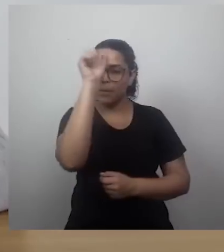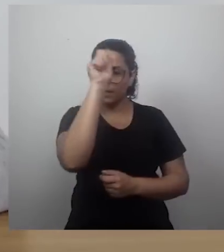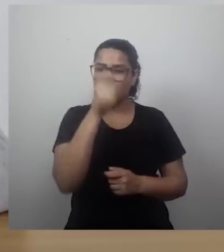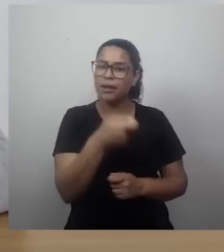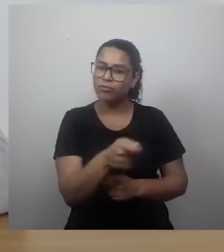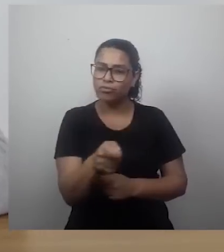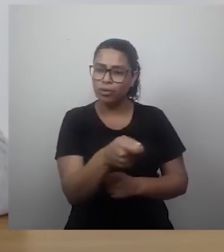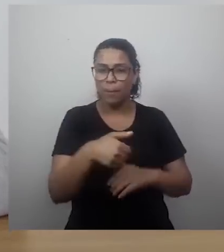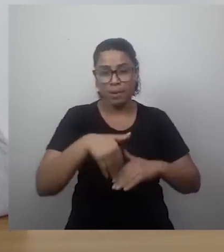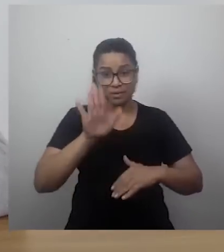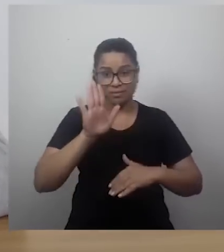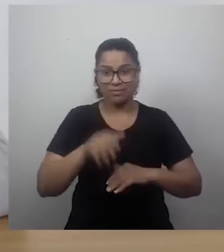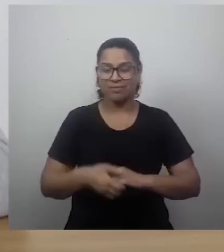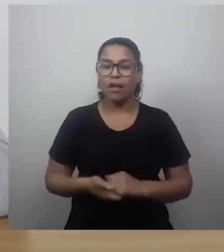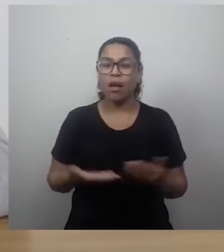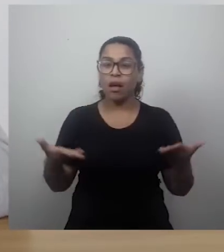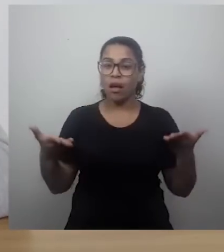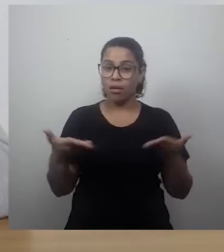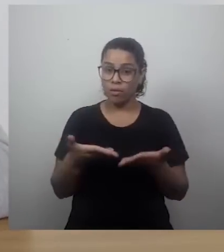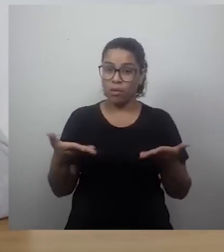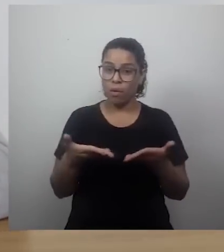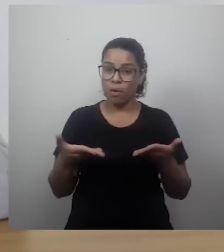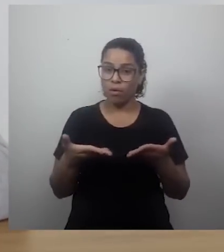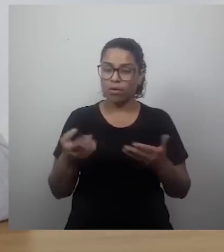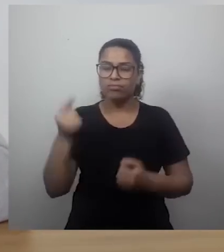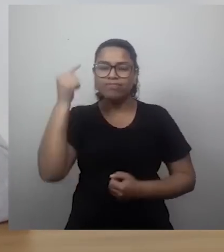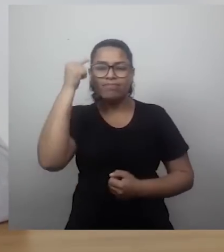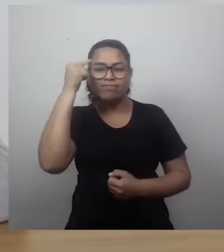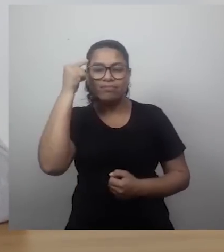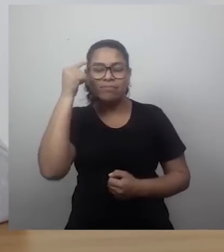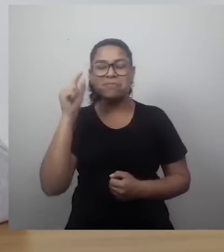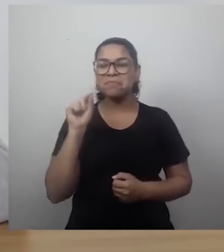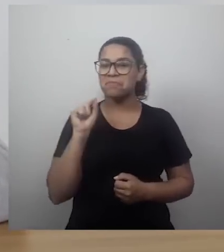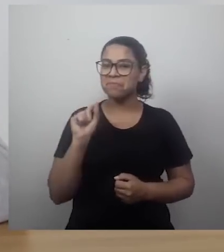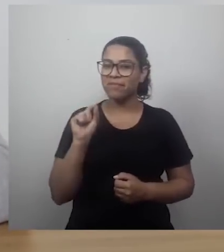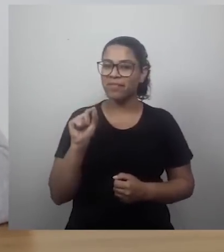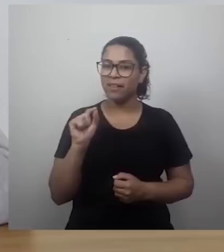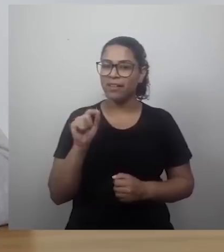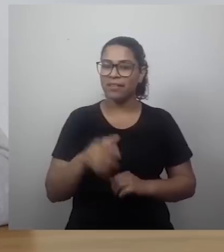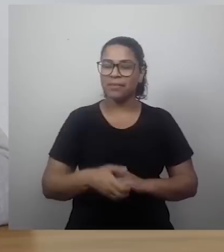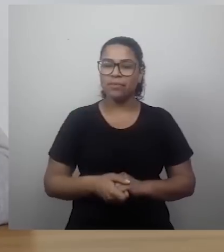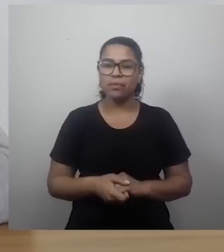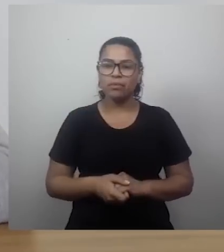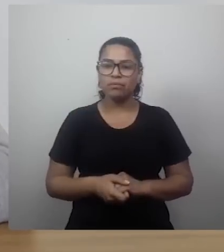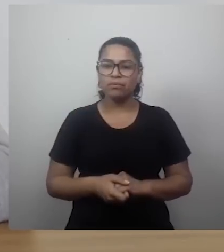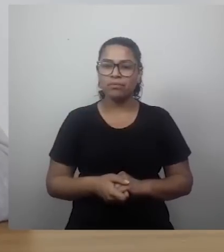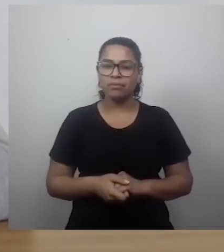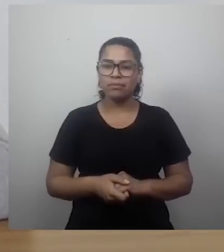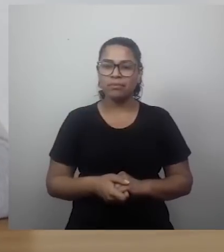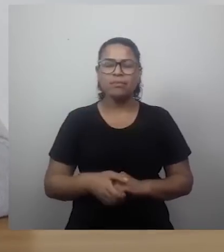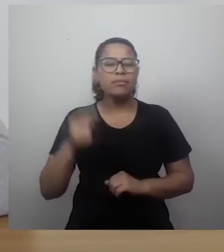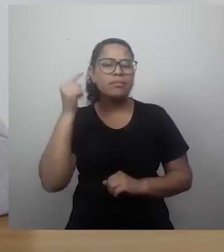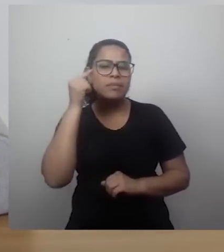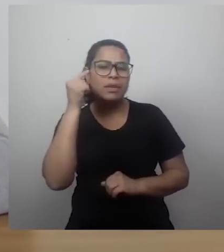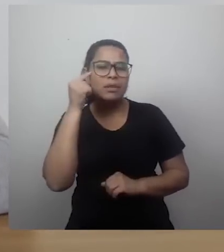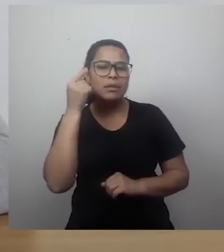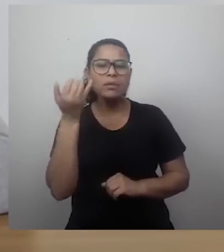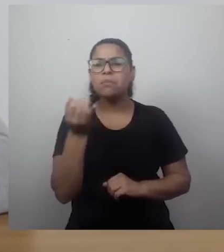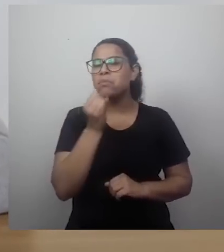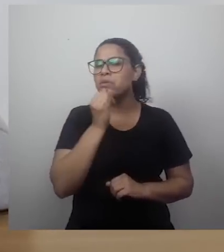mais sobre ela, ok? Mas agora me veio uma coisa à cabeça. O que vocês acham? Será que